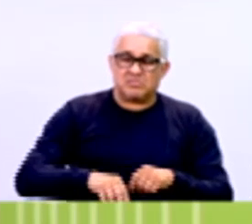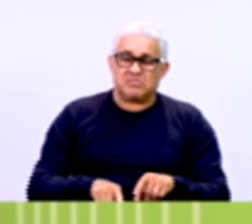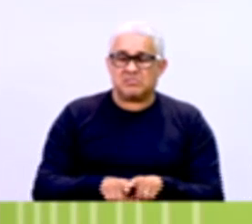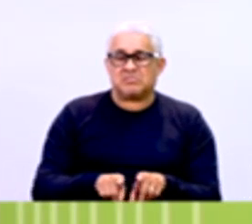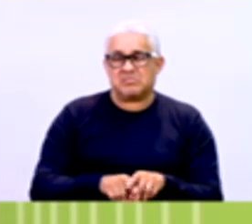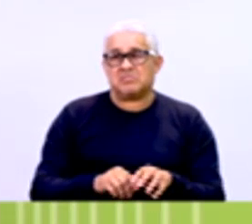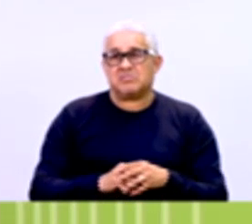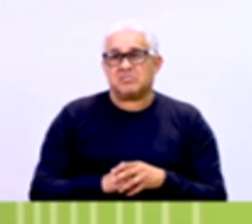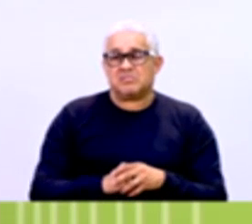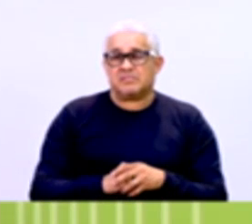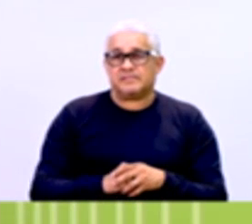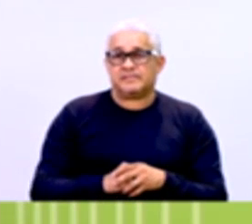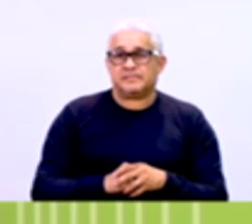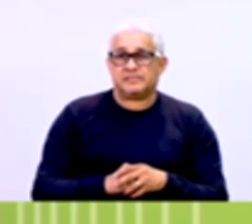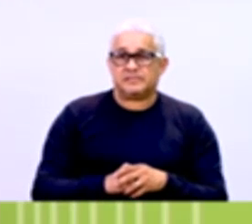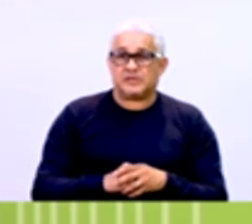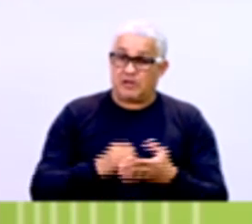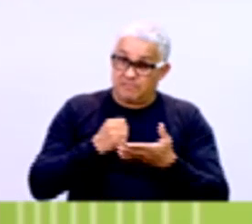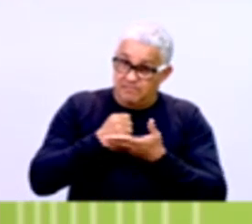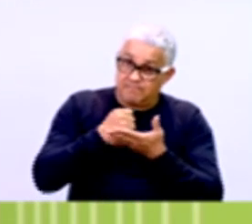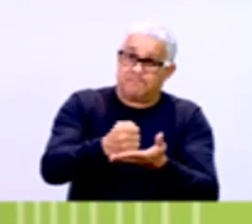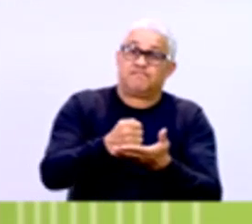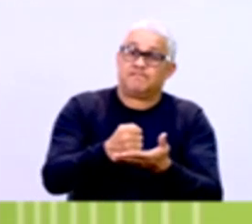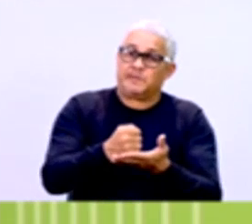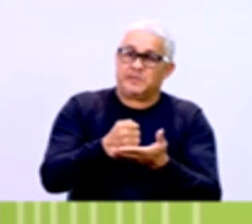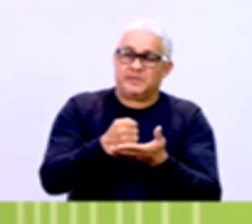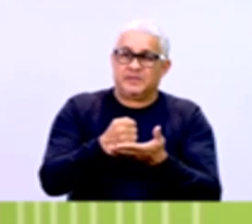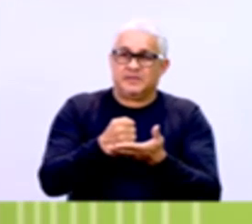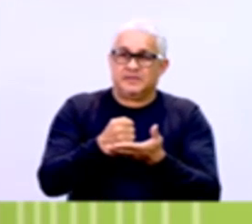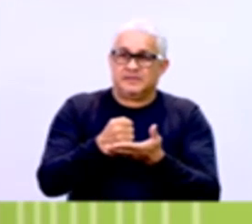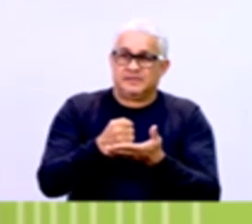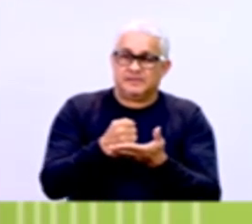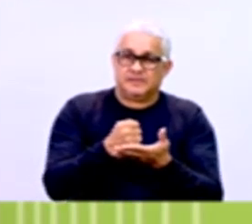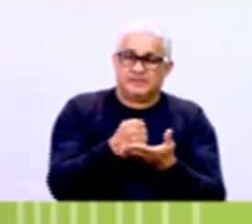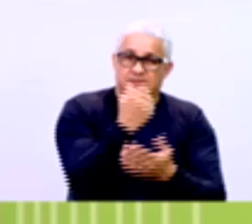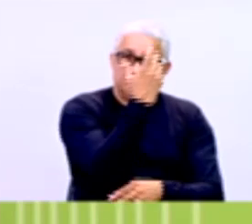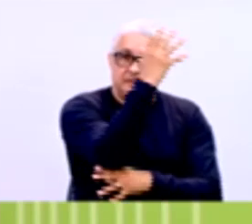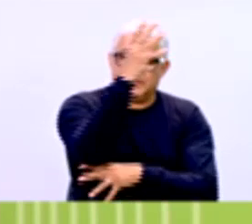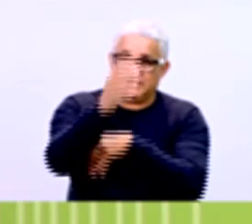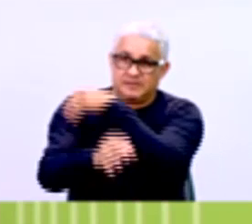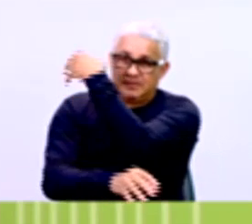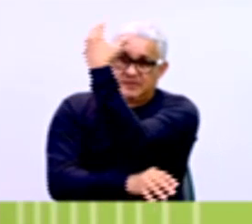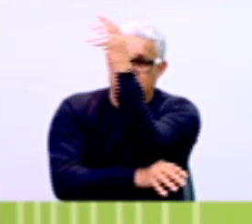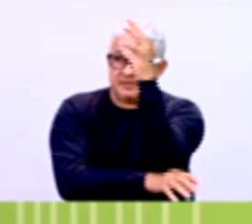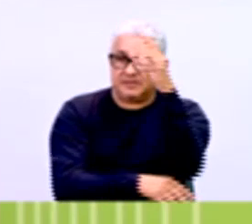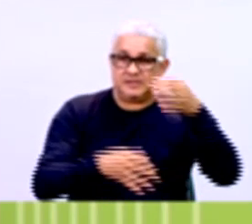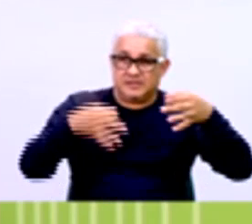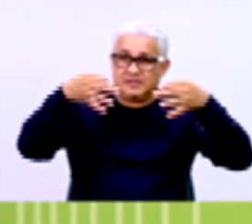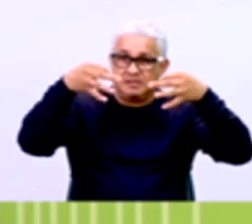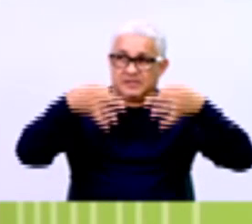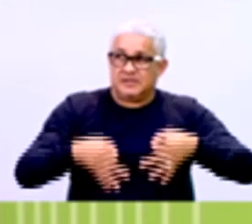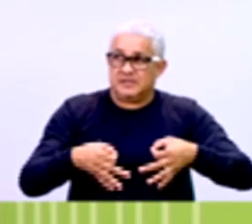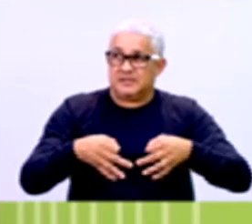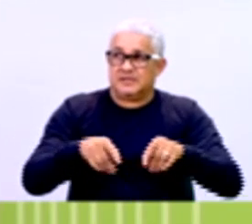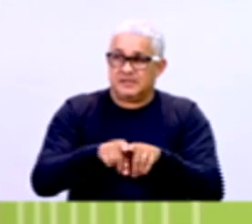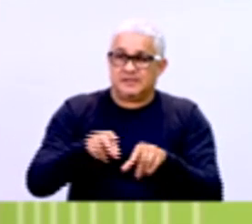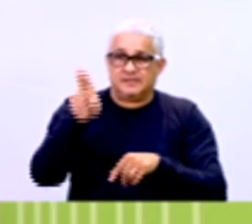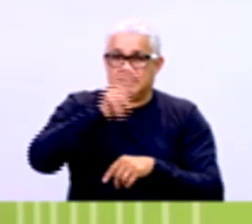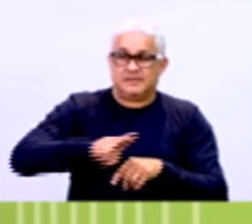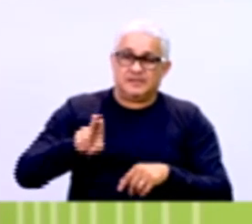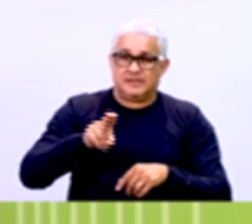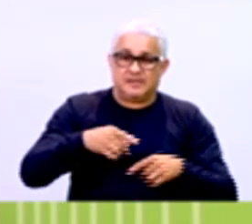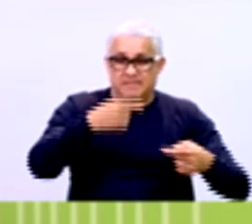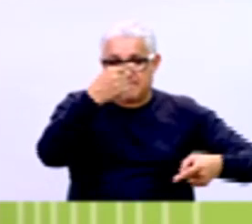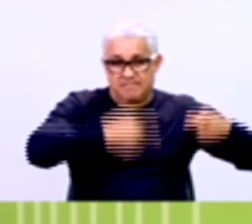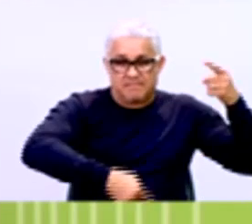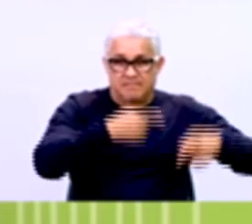forma você está, além de estar promovendo uma questão ambientalmente correta, né, utilizando a política dos R's,